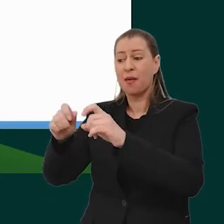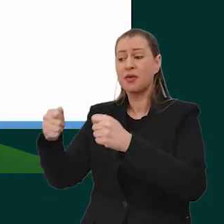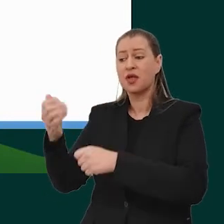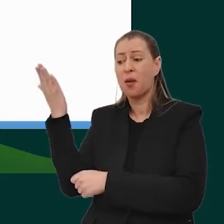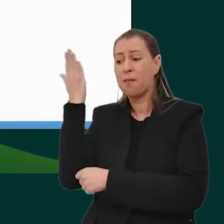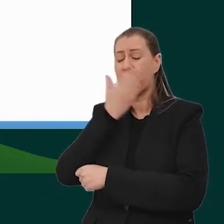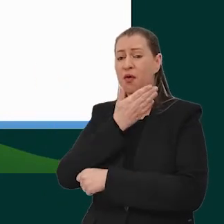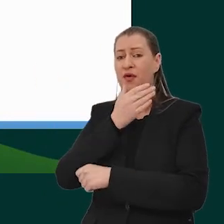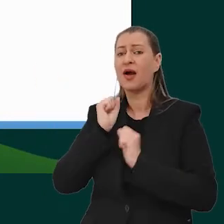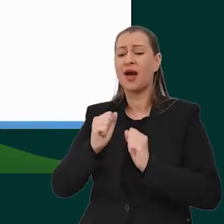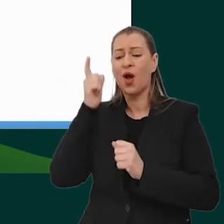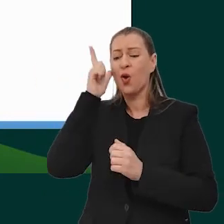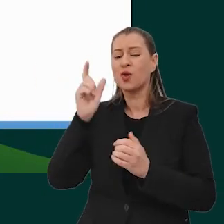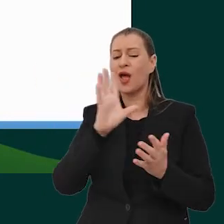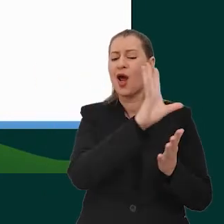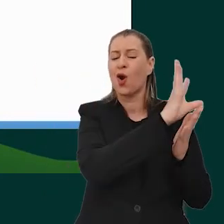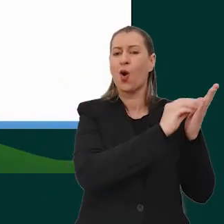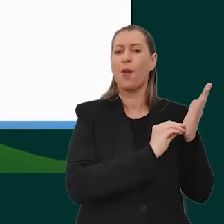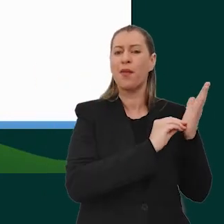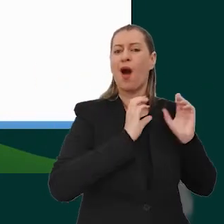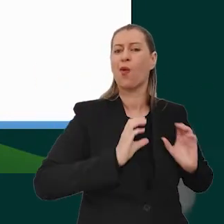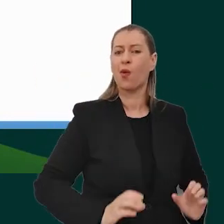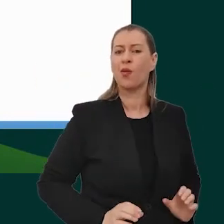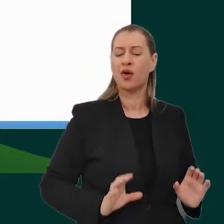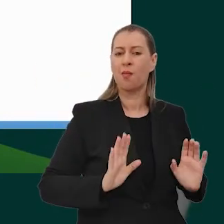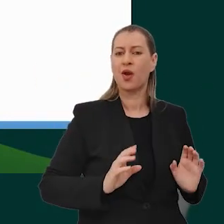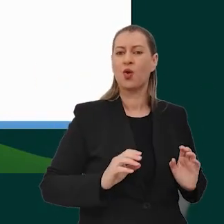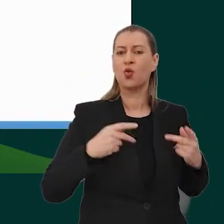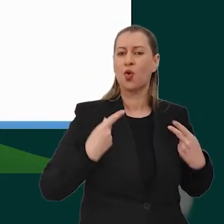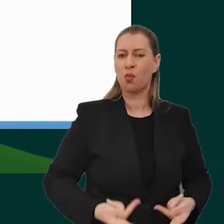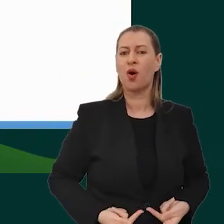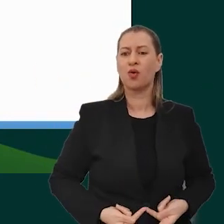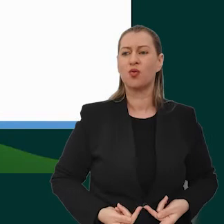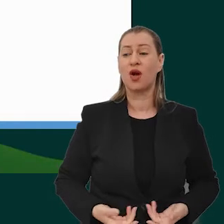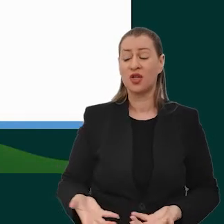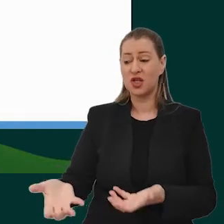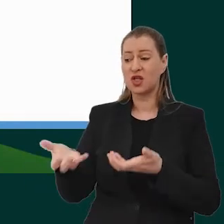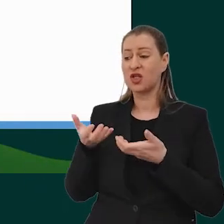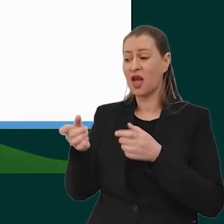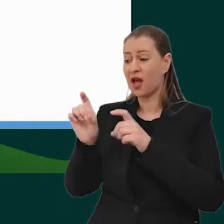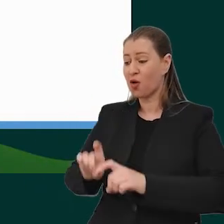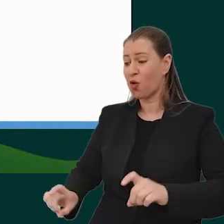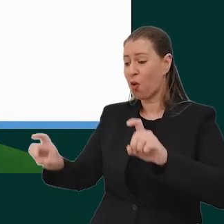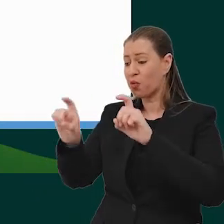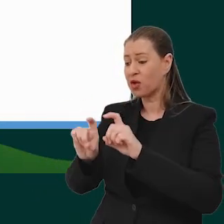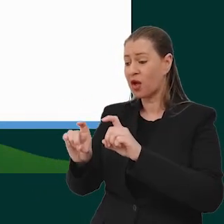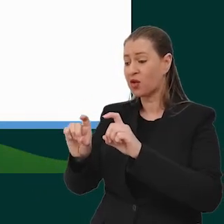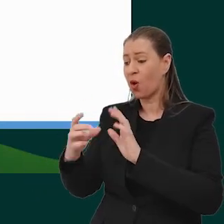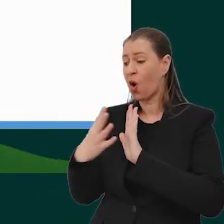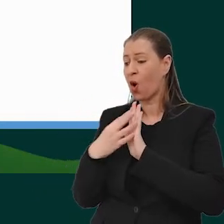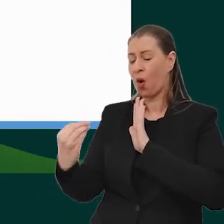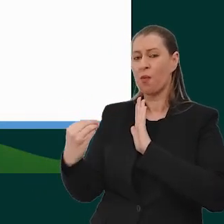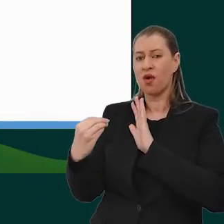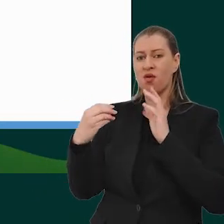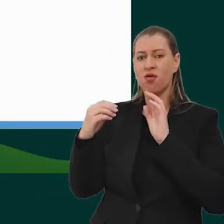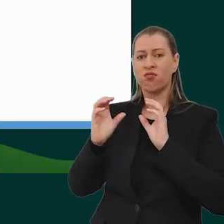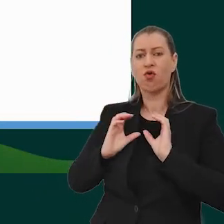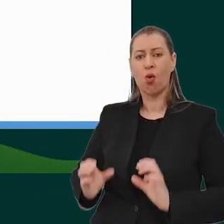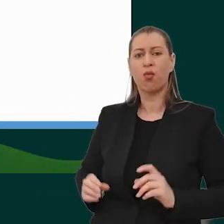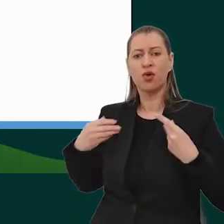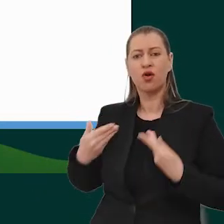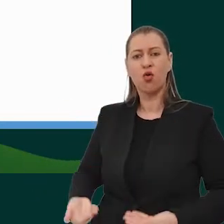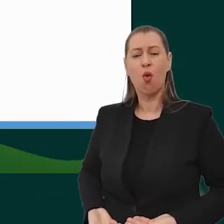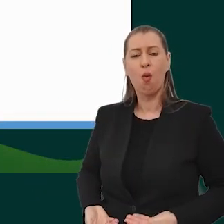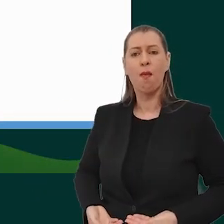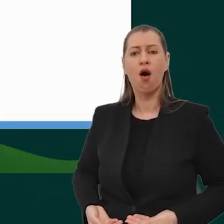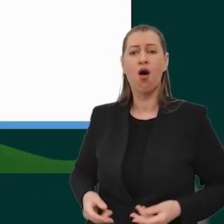copiar o comportamento humano, que é o que a gente quer. A gente quer que elas consigam fazer o mesmo que nós, que é se comunicar. Então, quando ele mudou essa